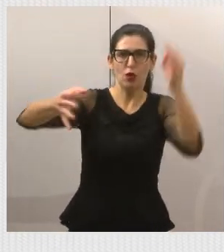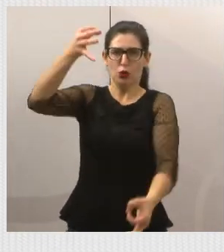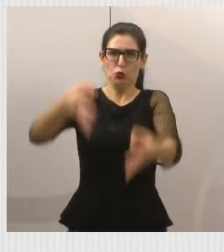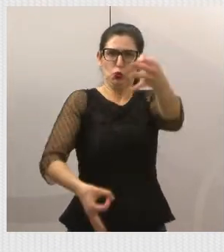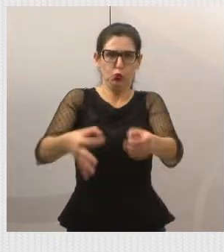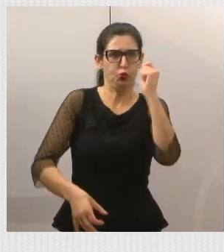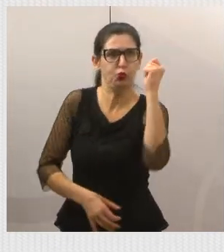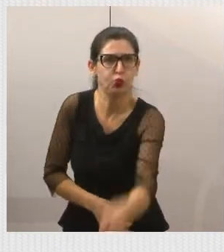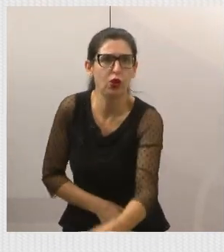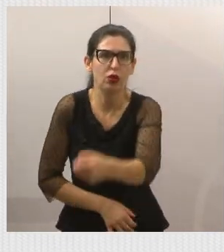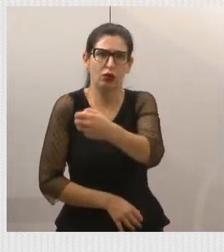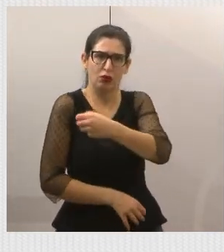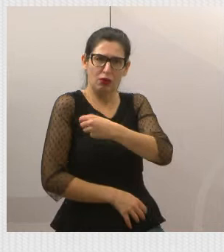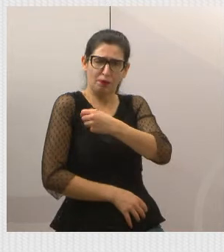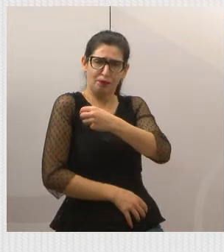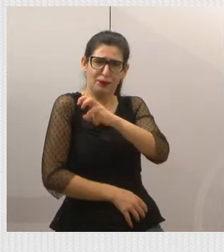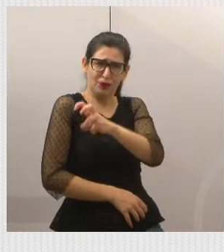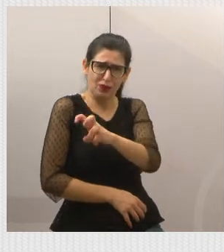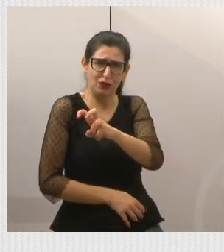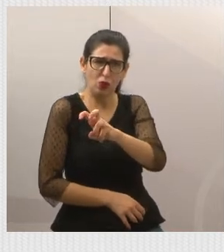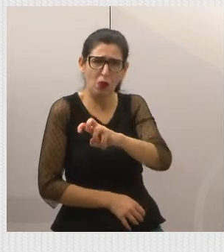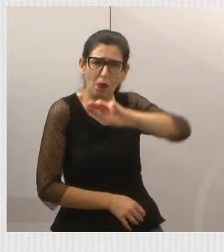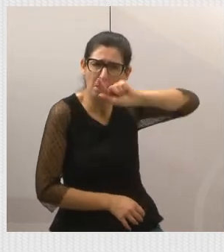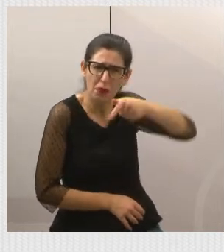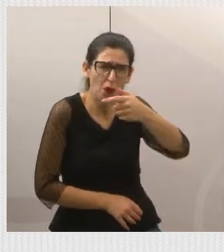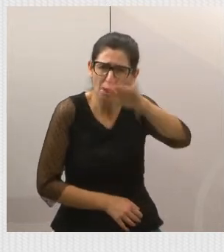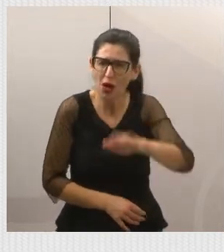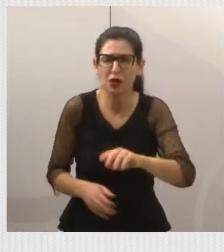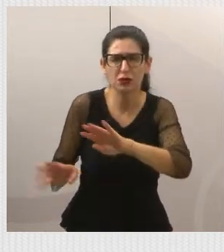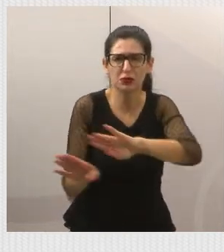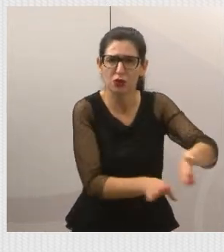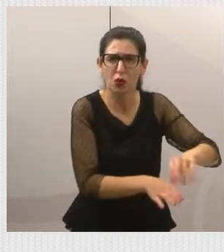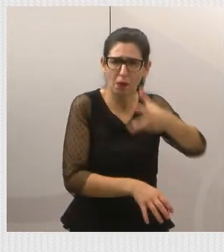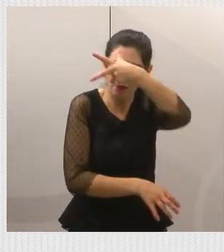6.400, Gabinete do Prefeito 4.400.